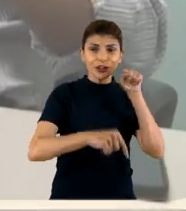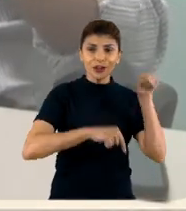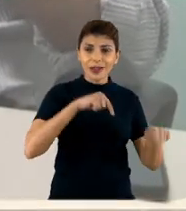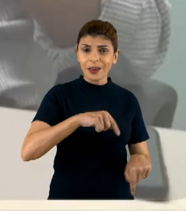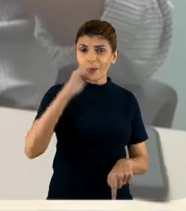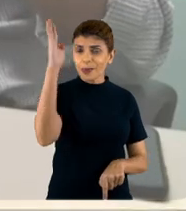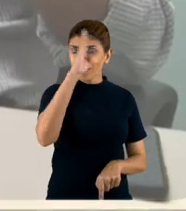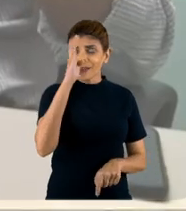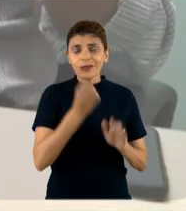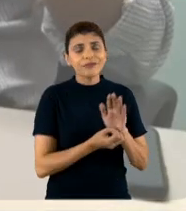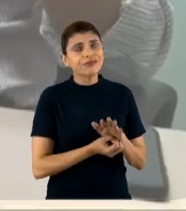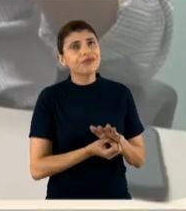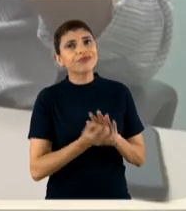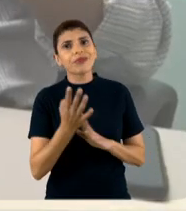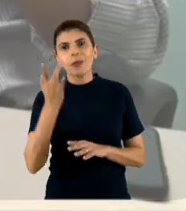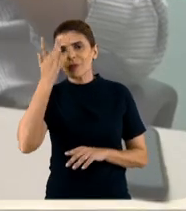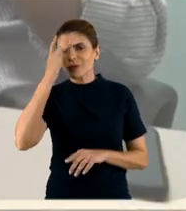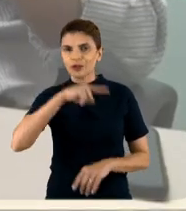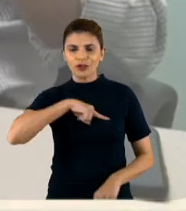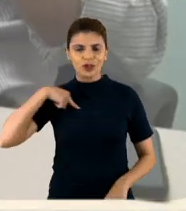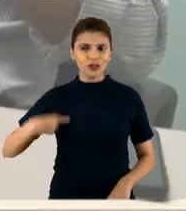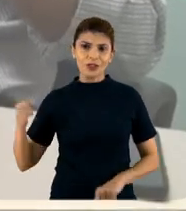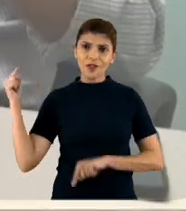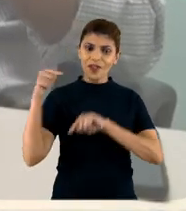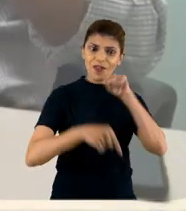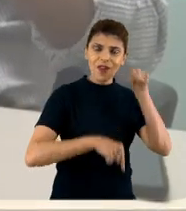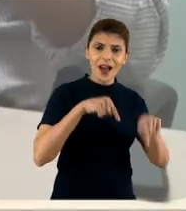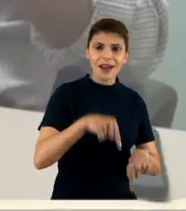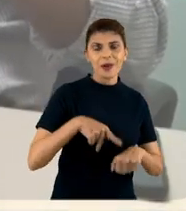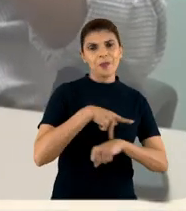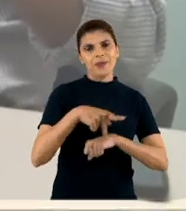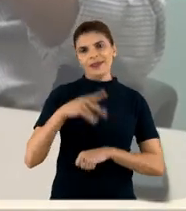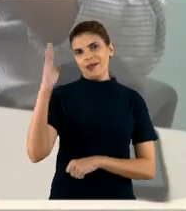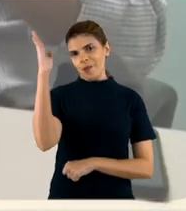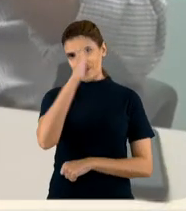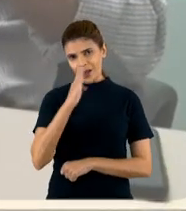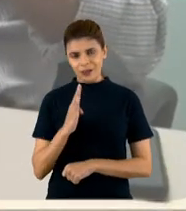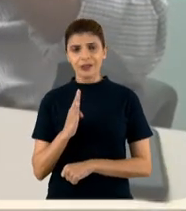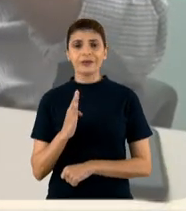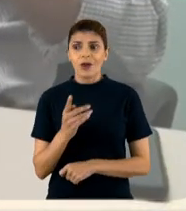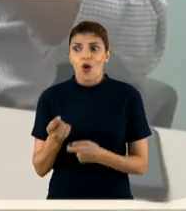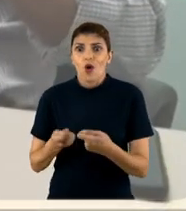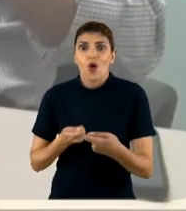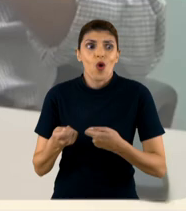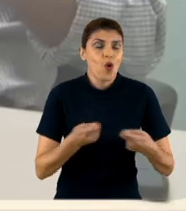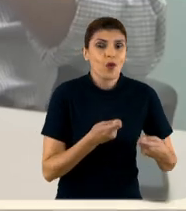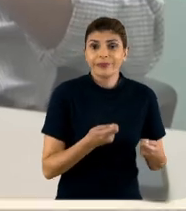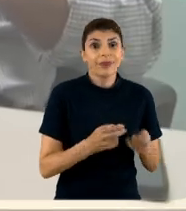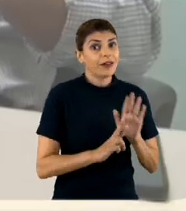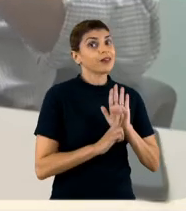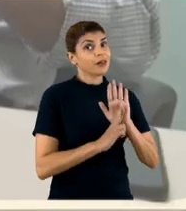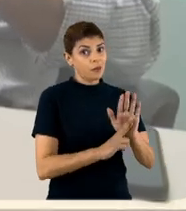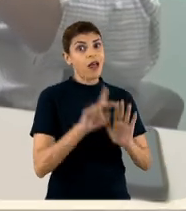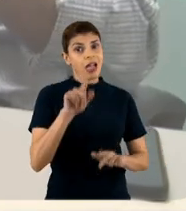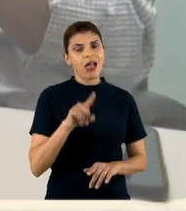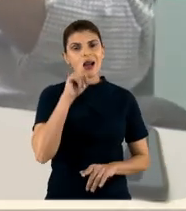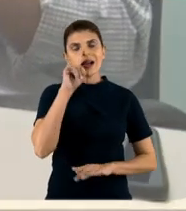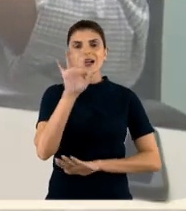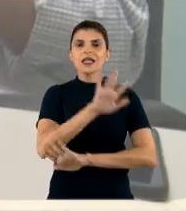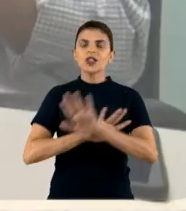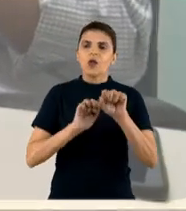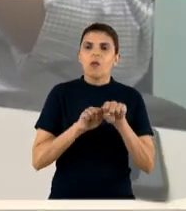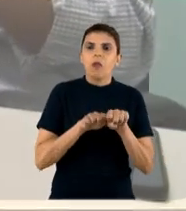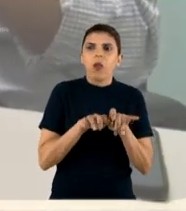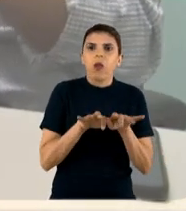Né? Centenas de pessoas vêm da China todos os dias no nosso país. Então, isso é claro que acaba representando um